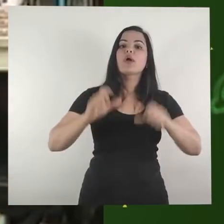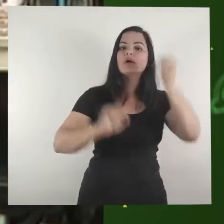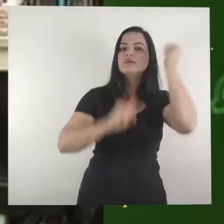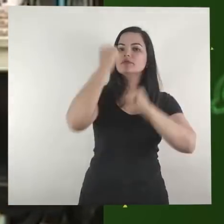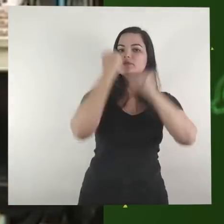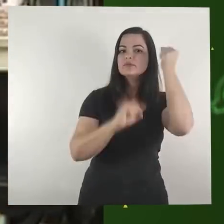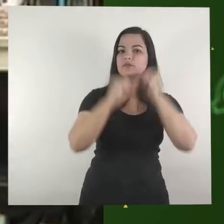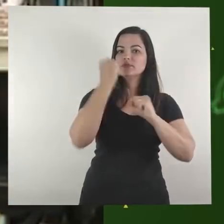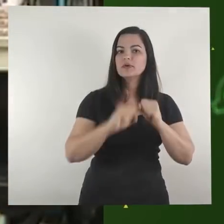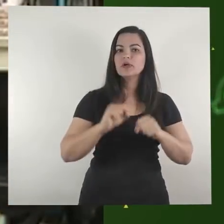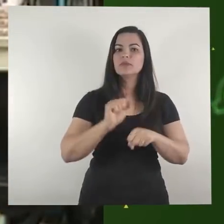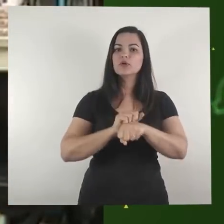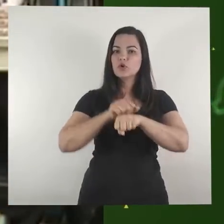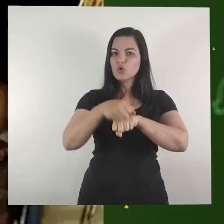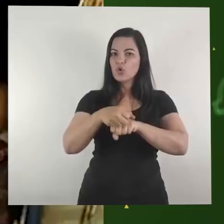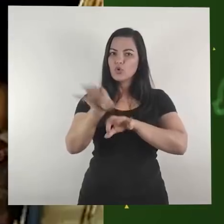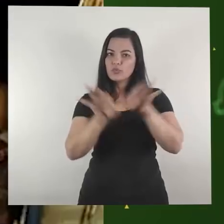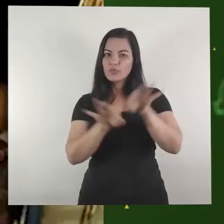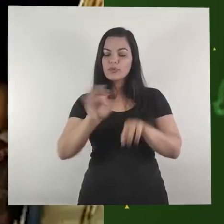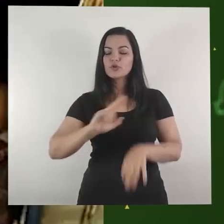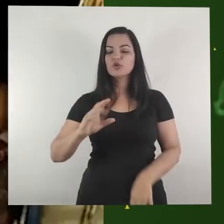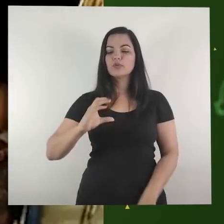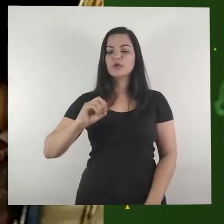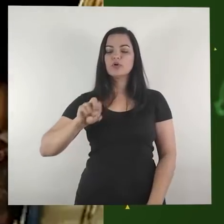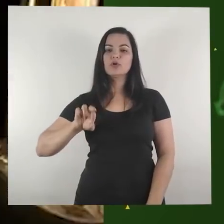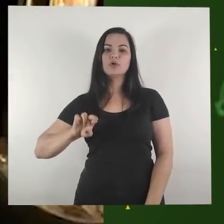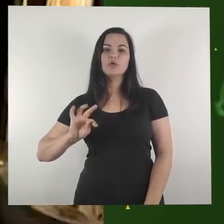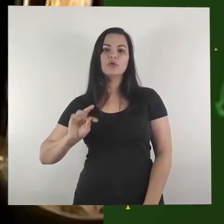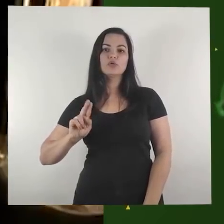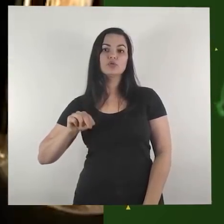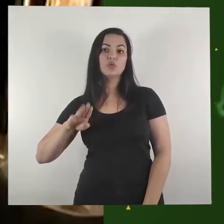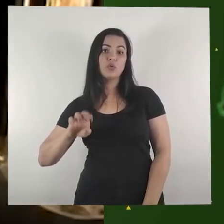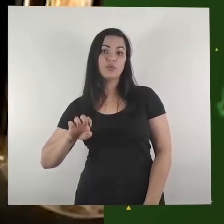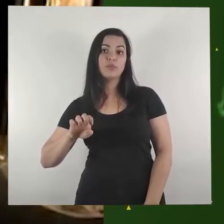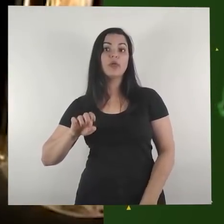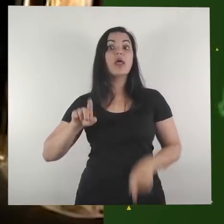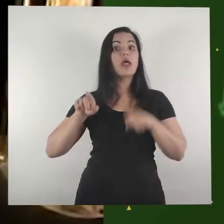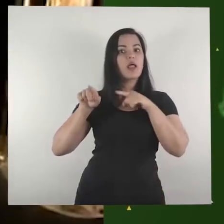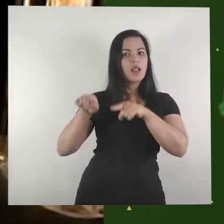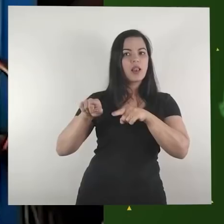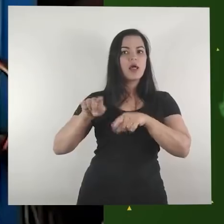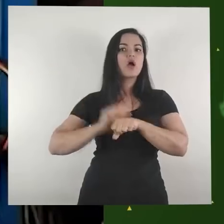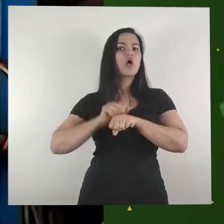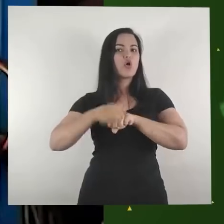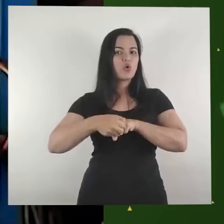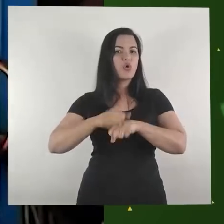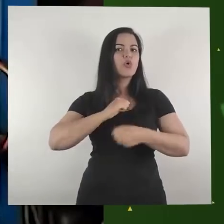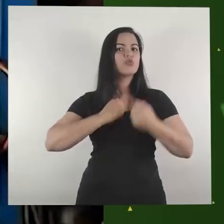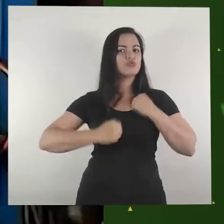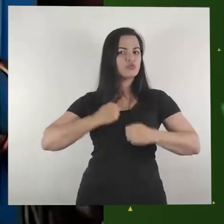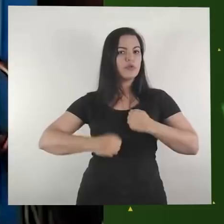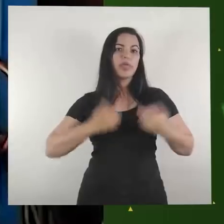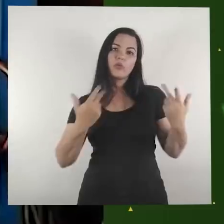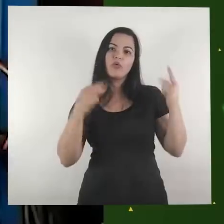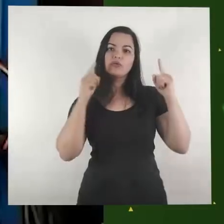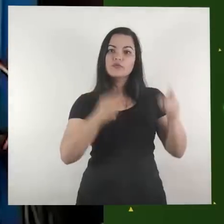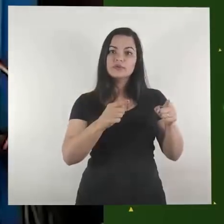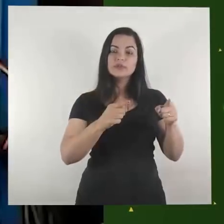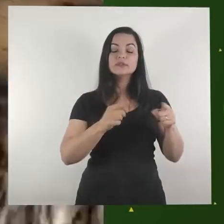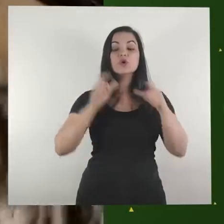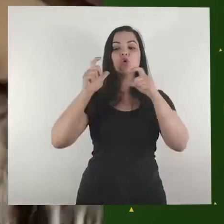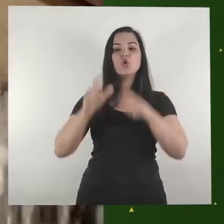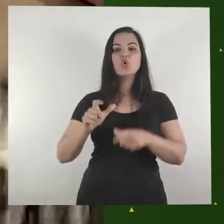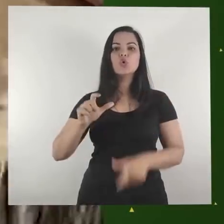é Cortume. Assim como você, o couro adora um banho. Neste cilindro de madeira